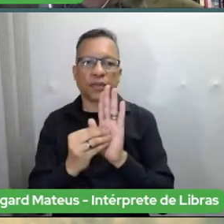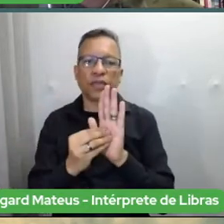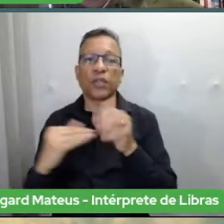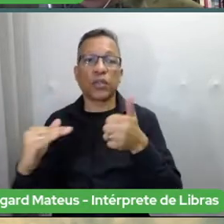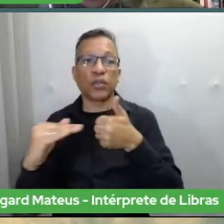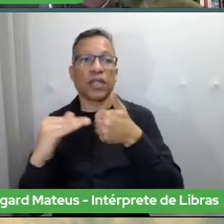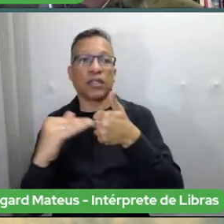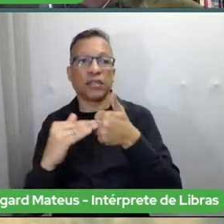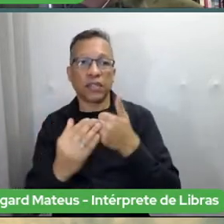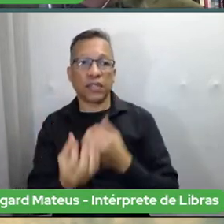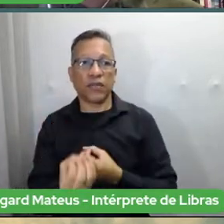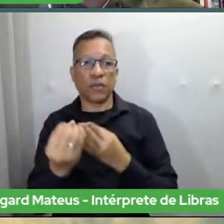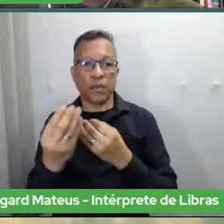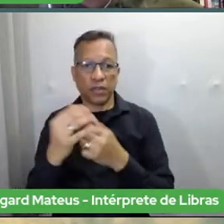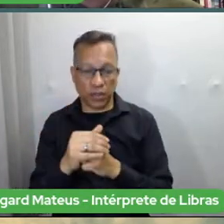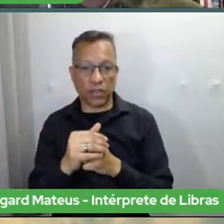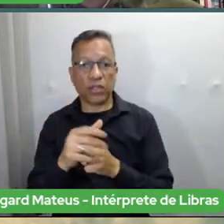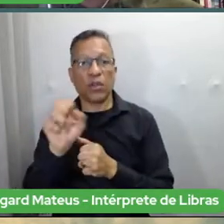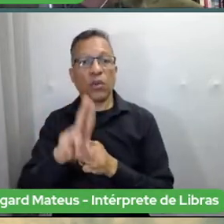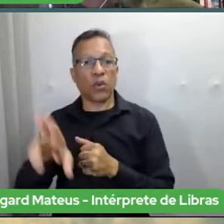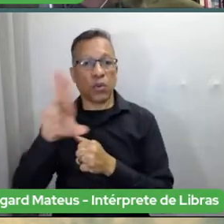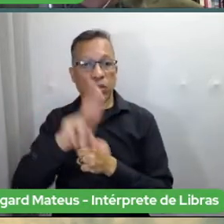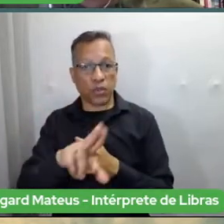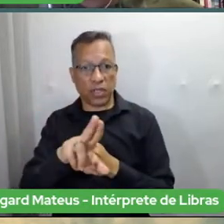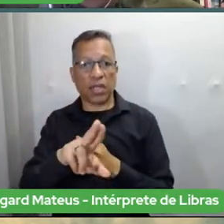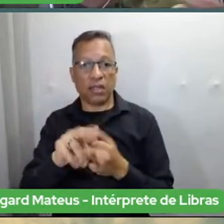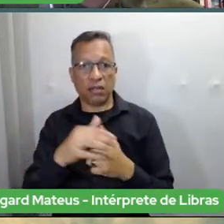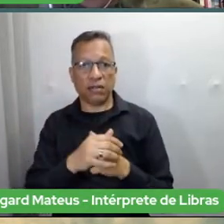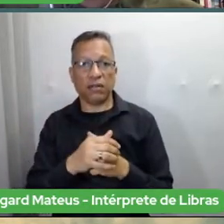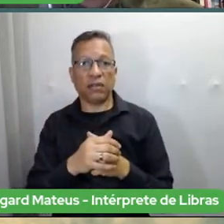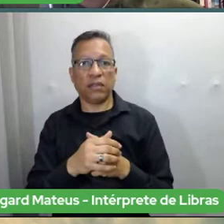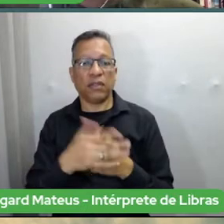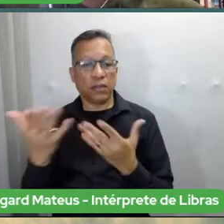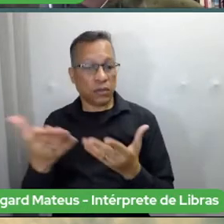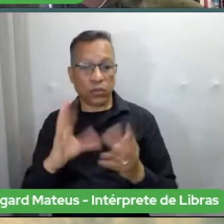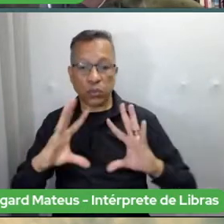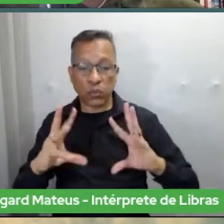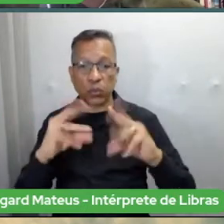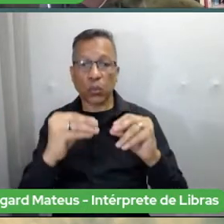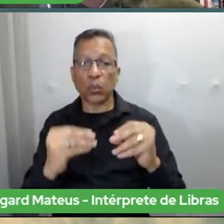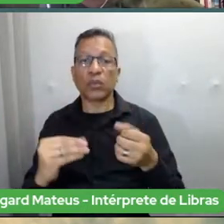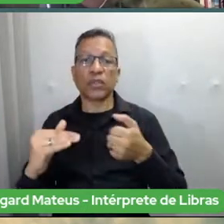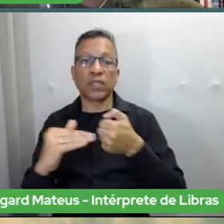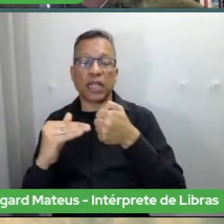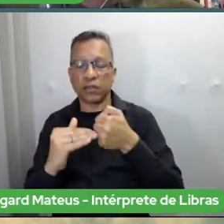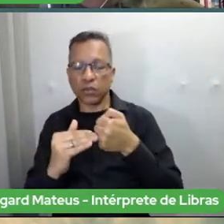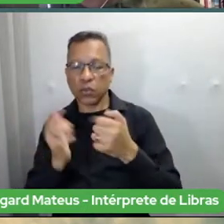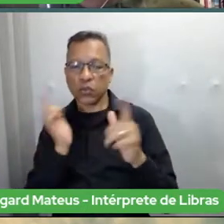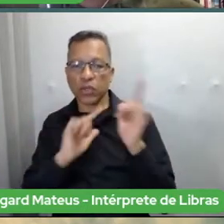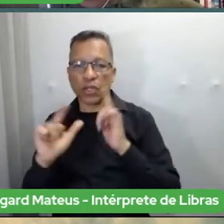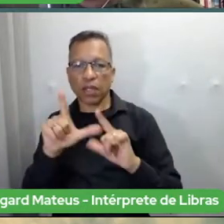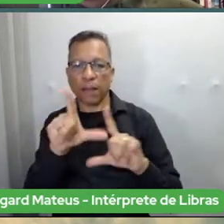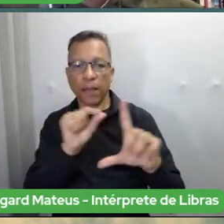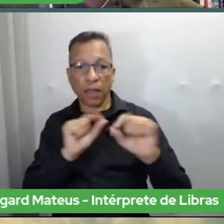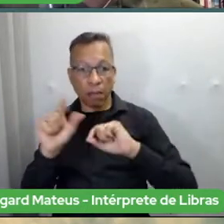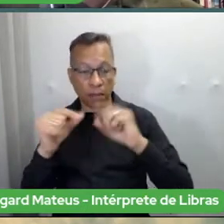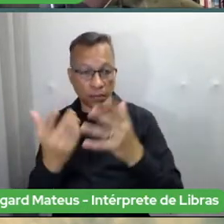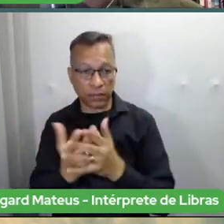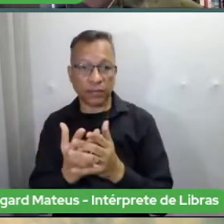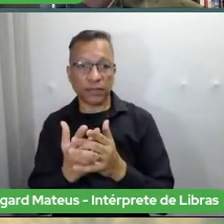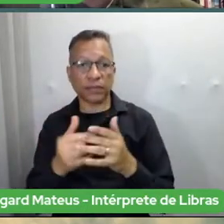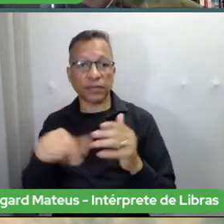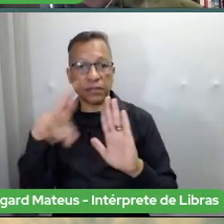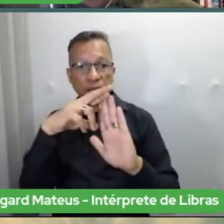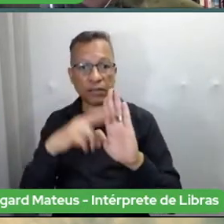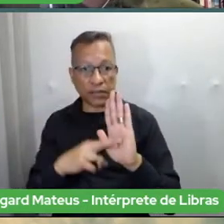que eu consigo utilizar para capturar meu catálogo de dados e descobrir esses dados. Então, essa governança global ela vai definir as regras, e para que essas